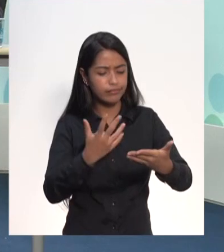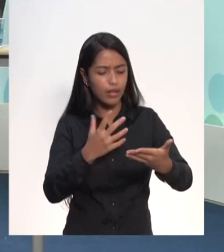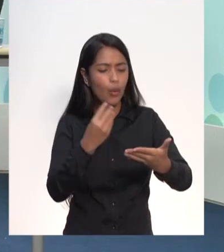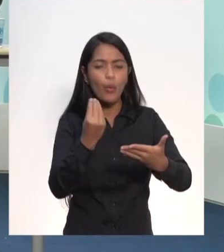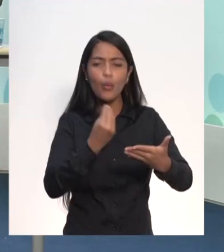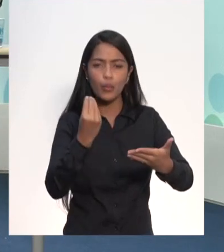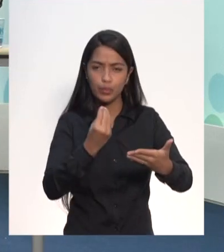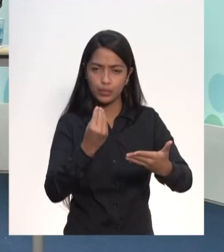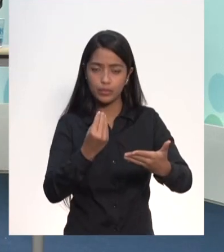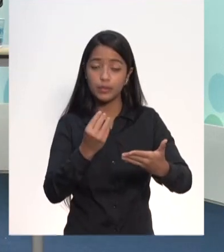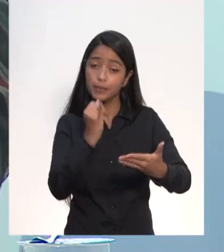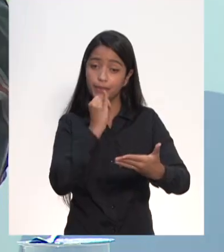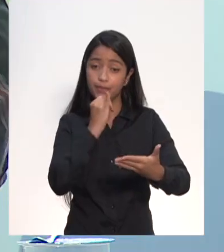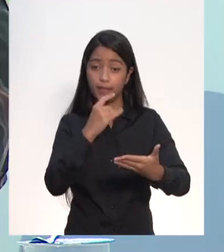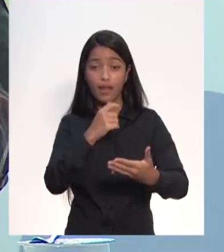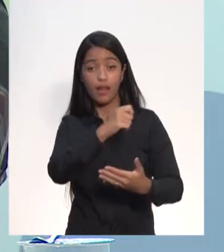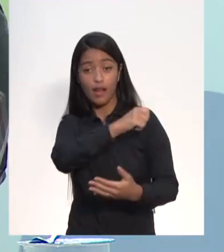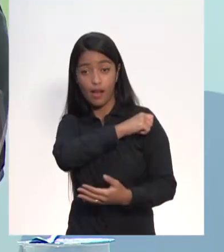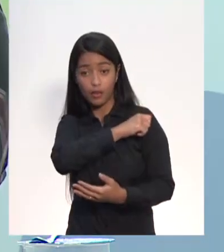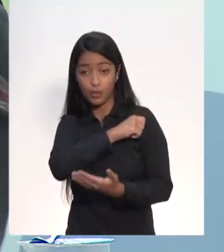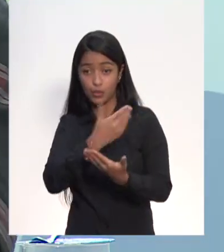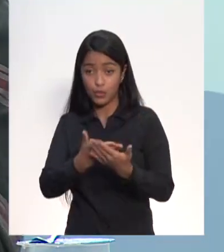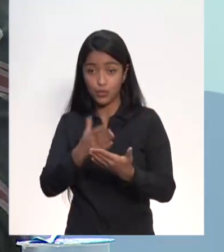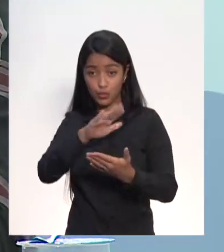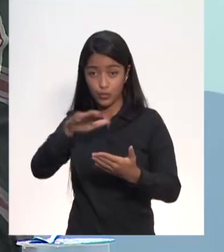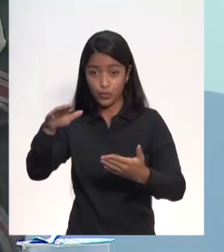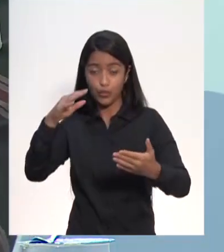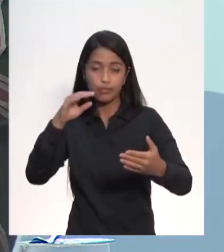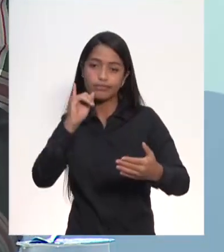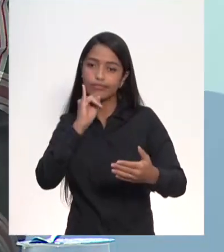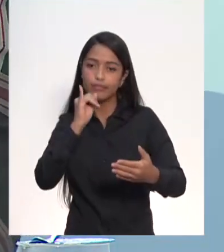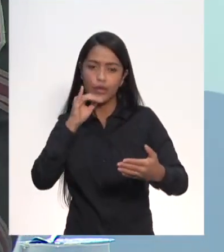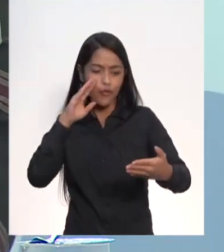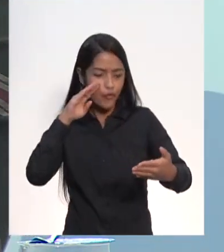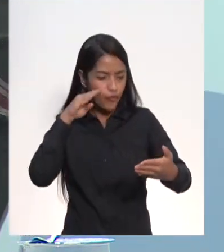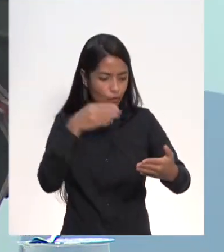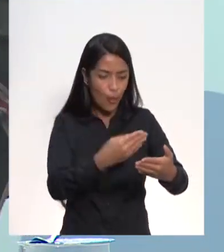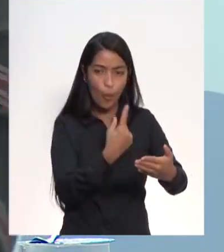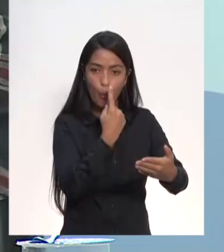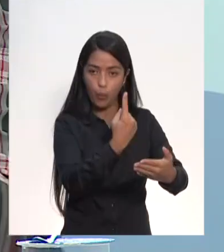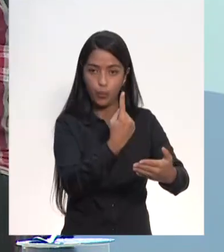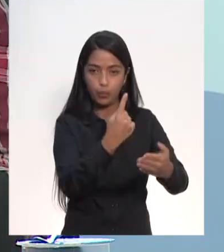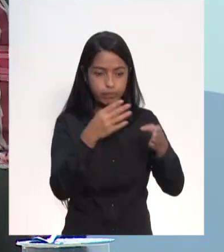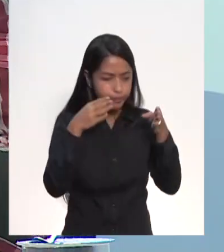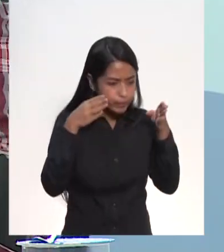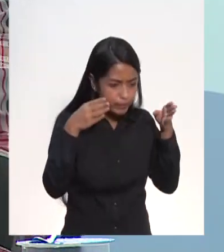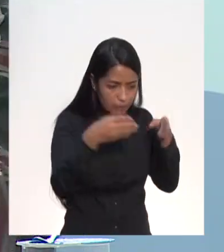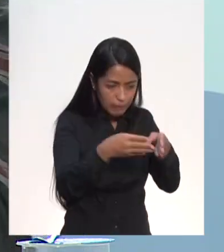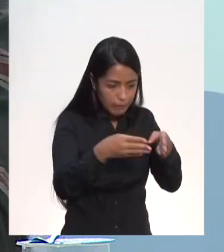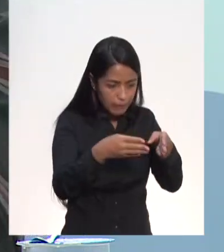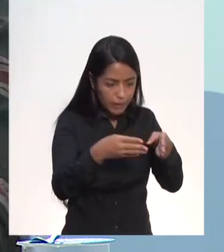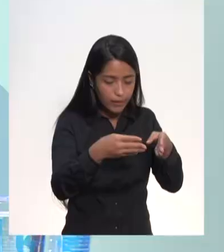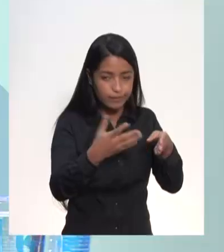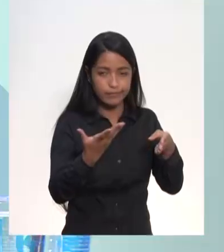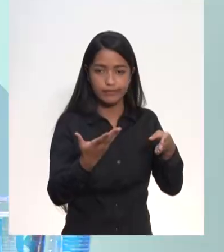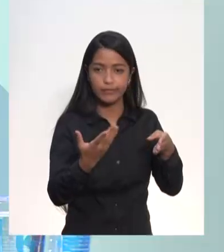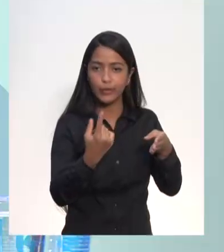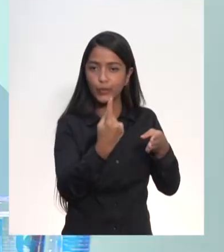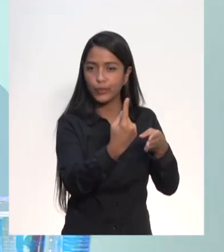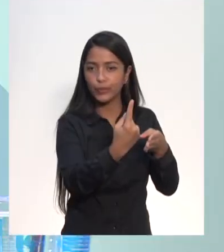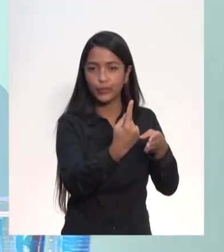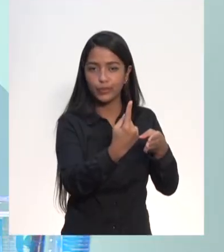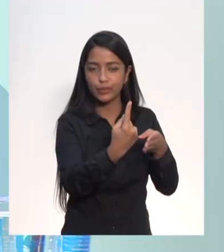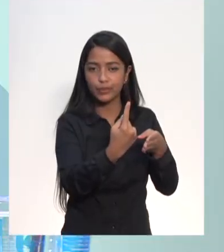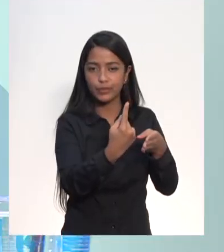fica centralizado, condicionado a apenas um caminho, você só propiciar a ele uma forma